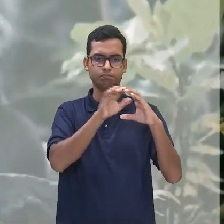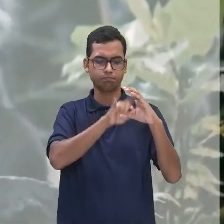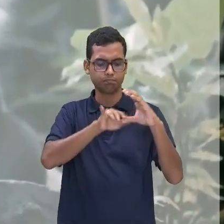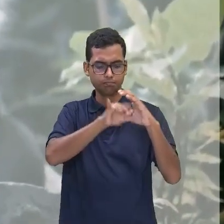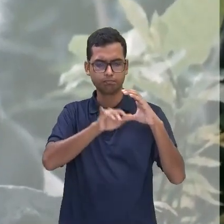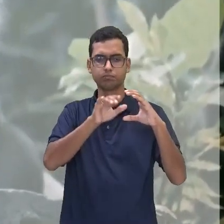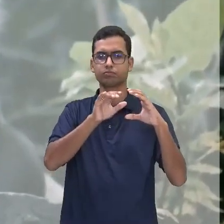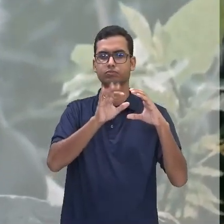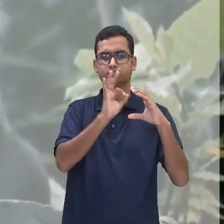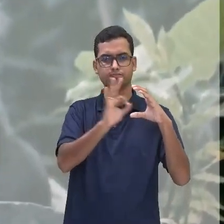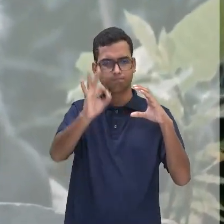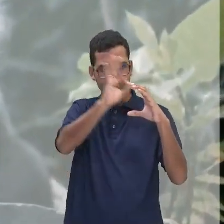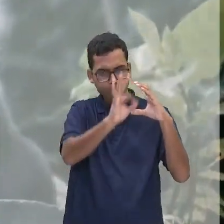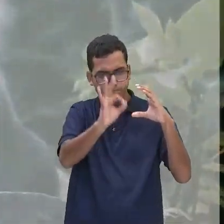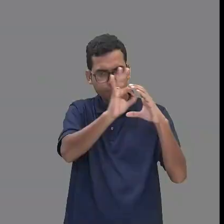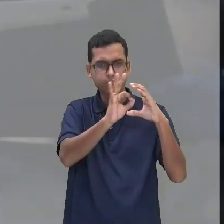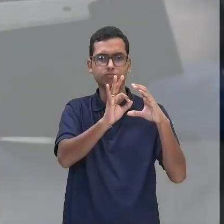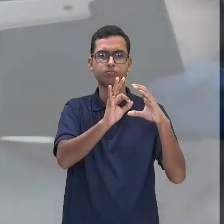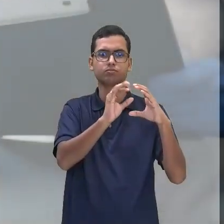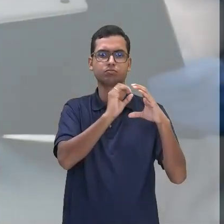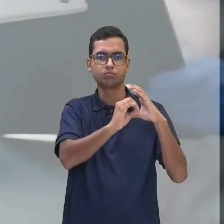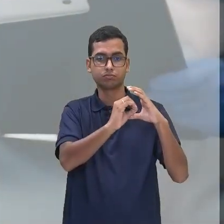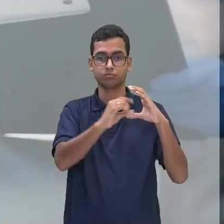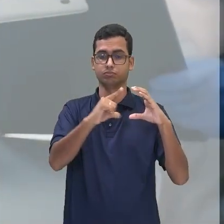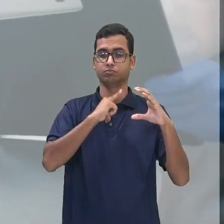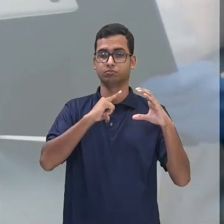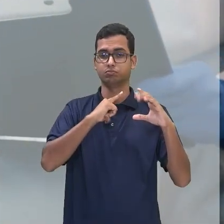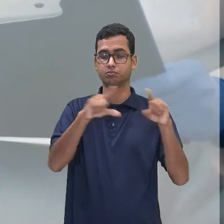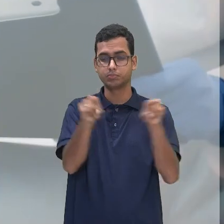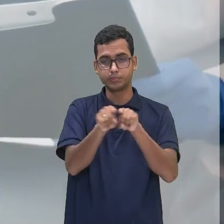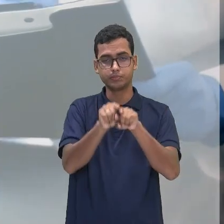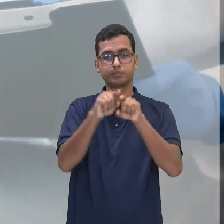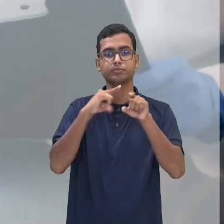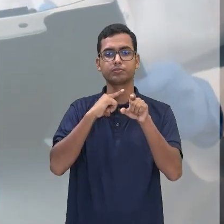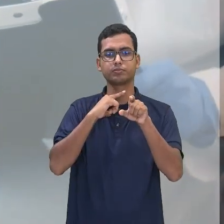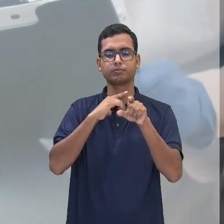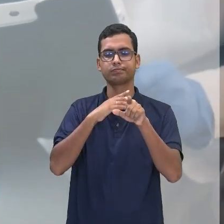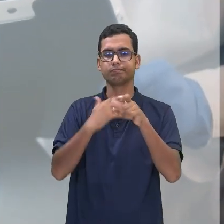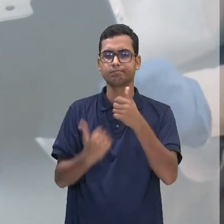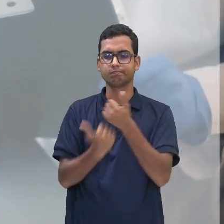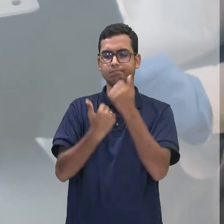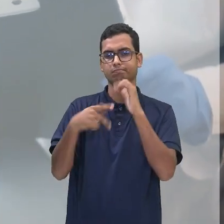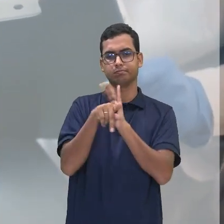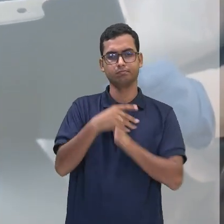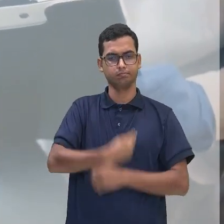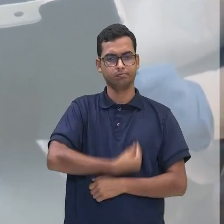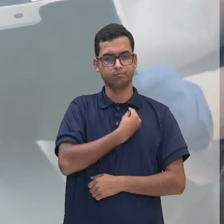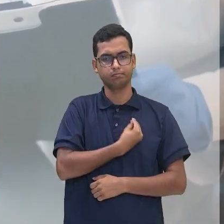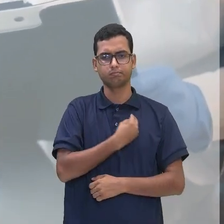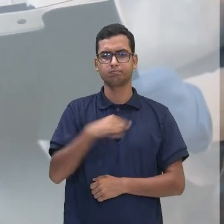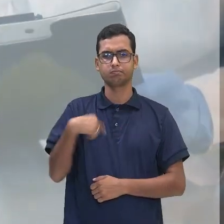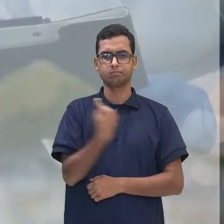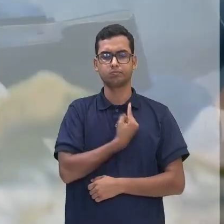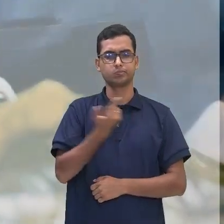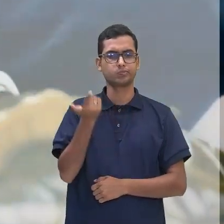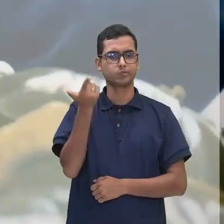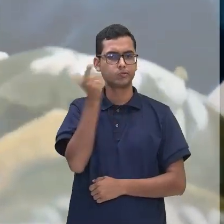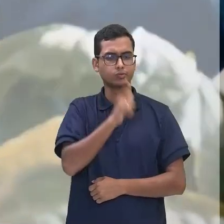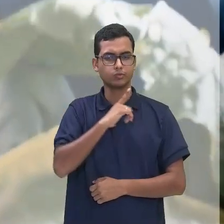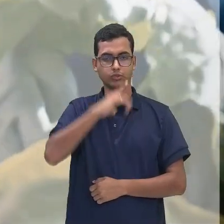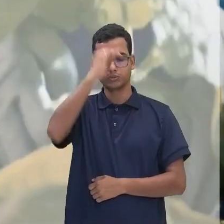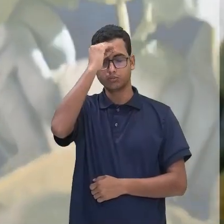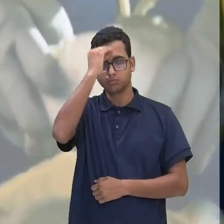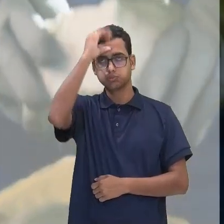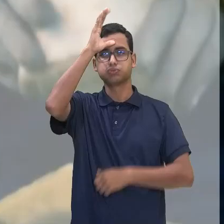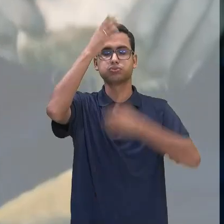harmonia que sustenta a vida. E ao explorar esses mistérios, não apenas expandimos nosso conhecimento, mas